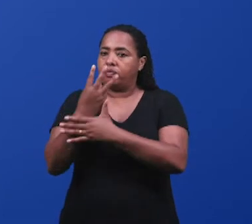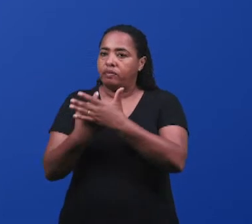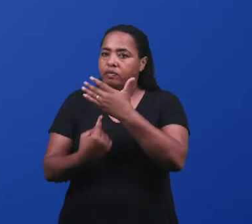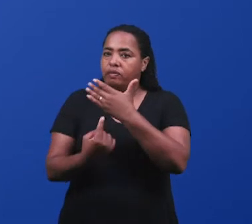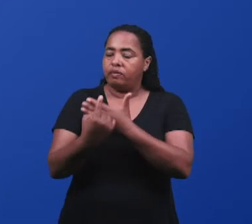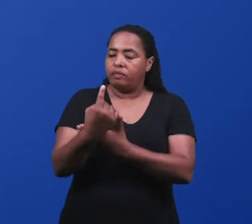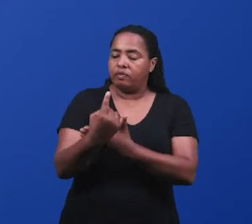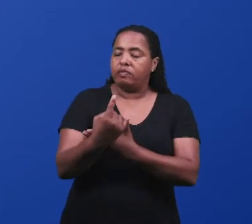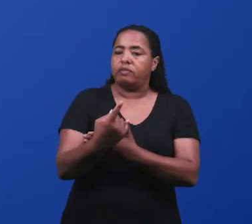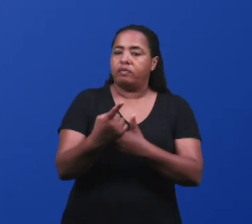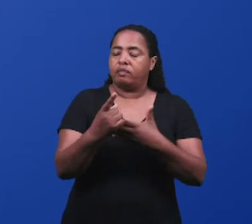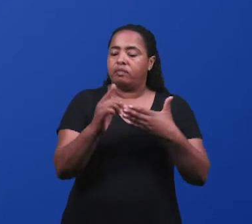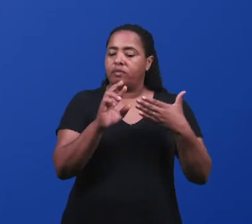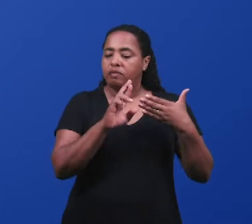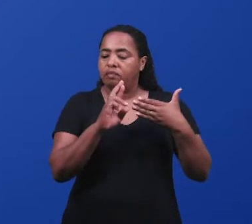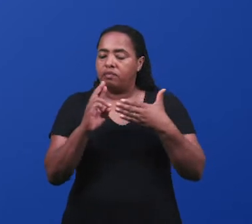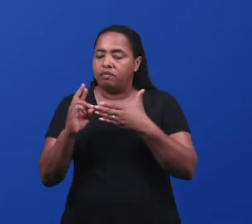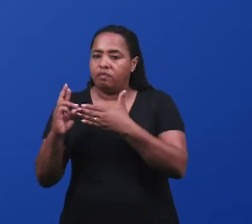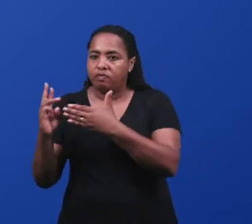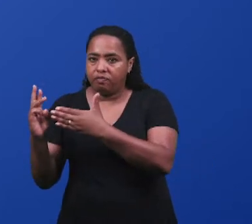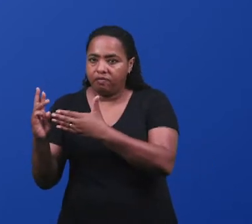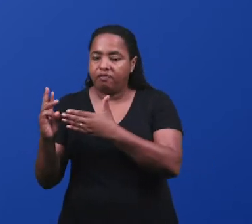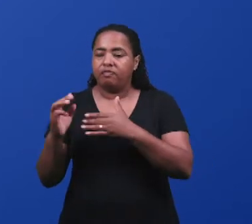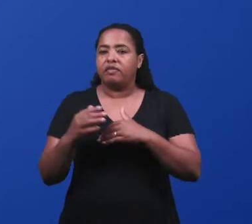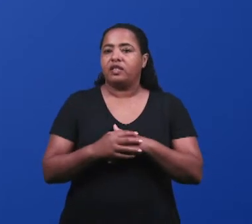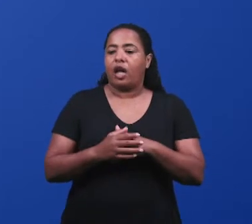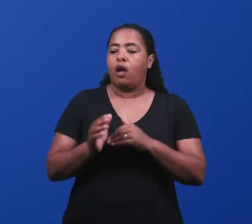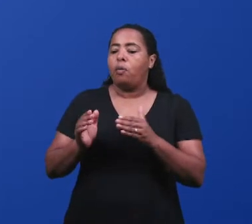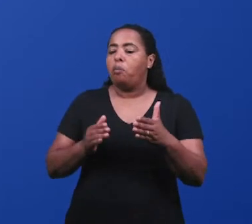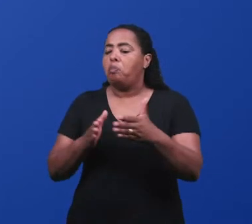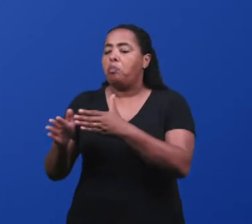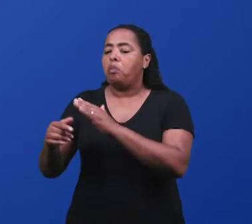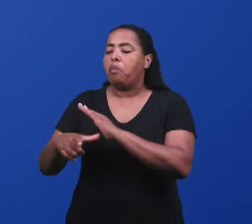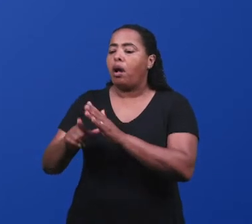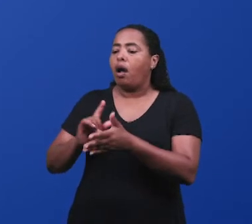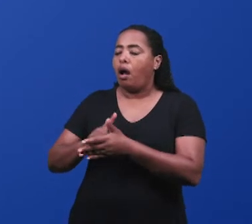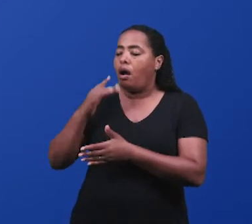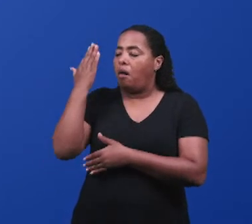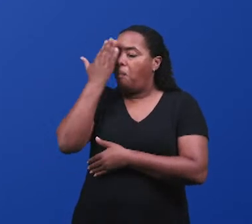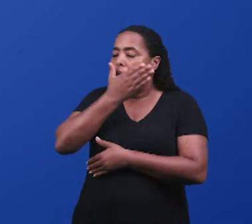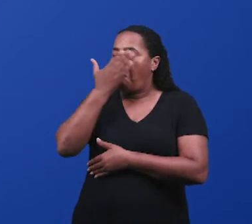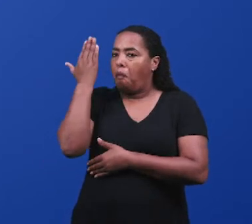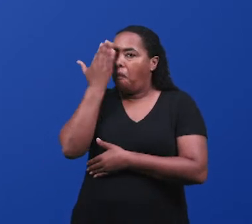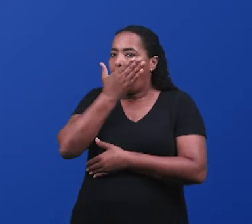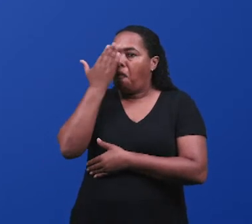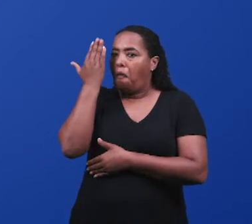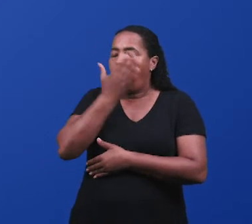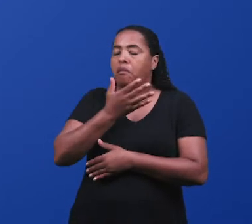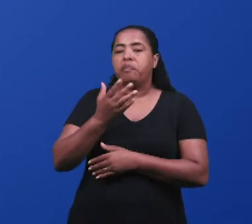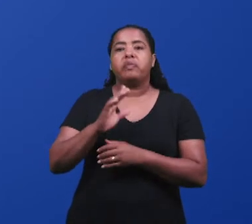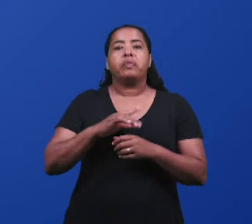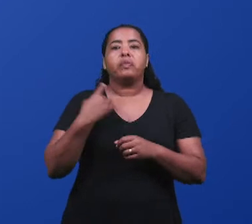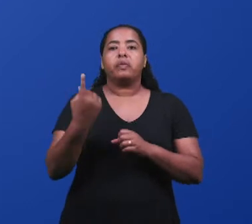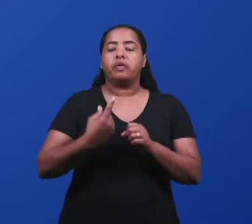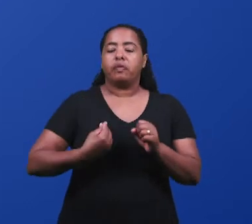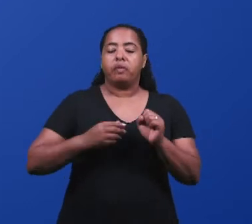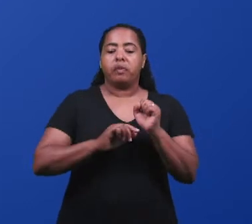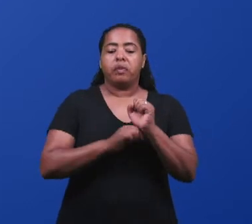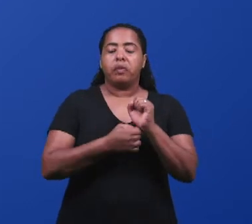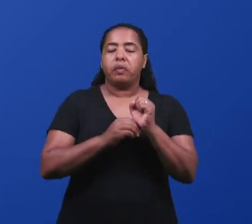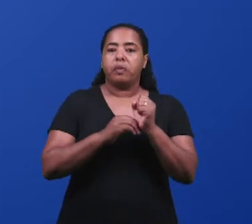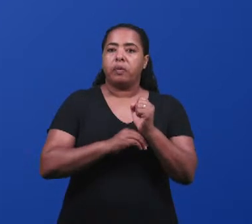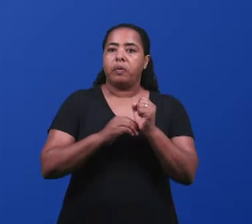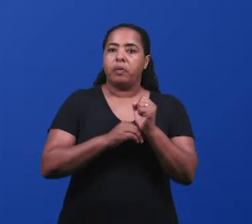Santo, tem ido à nossa frente por um caminho do qual nós nunca vimos antes. Estamos vivendo algo novo na obra, estamos vivendo o